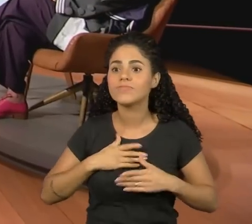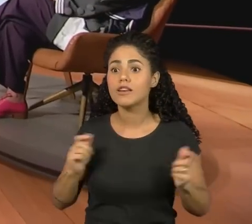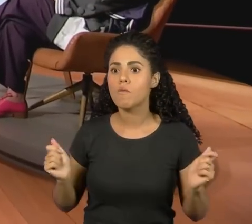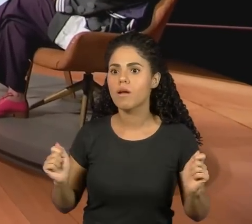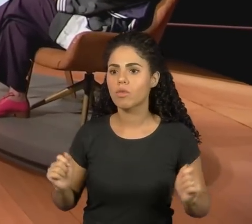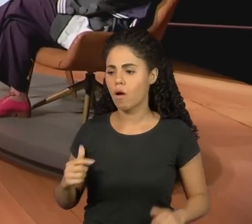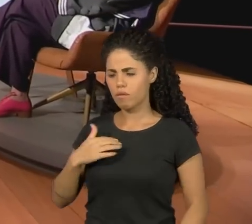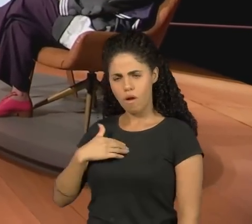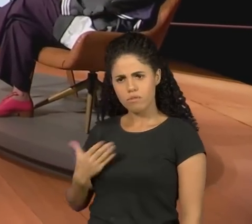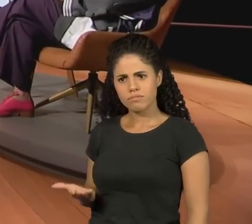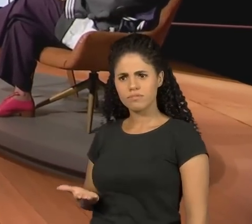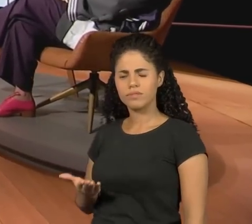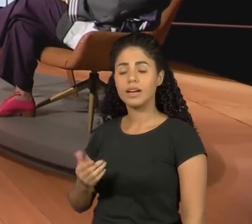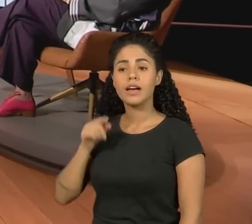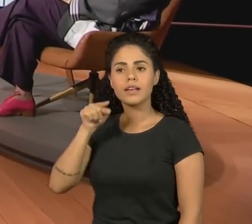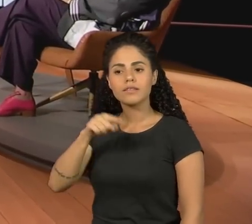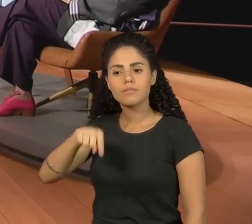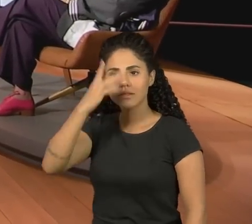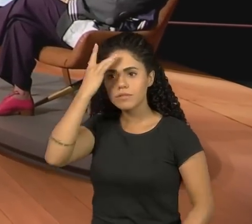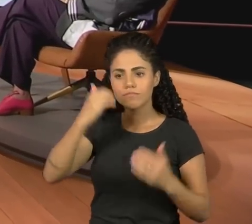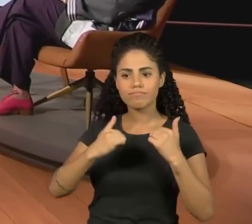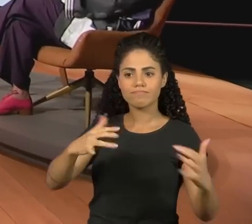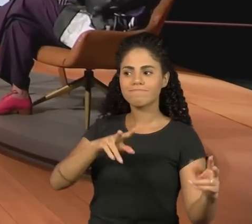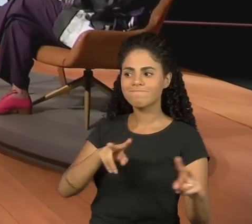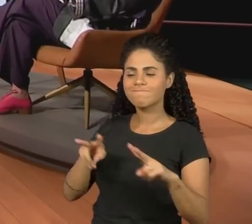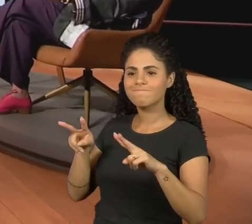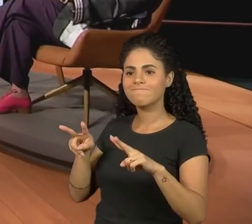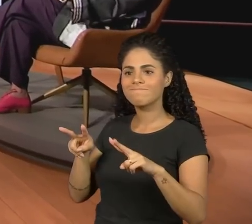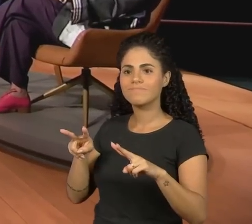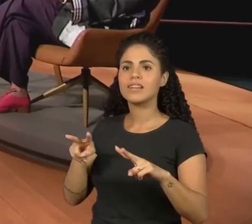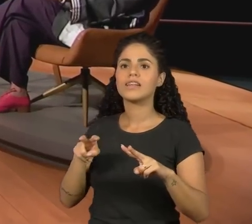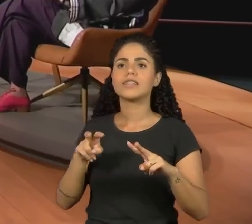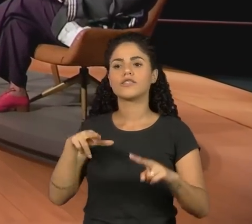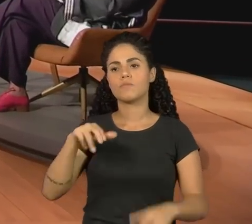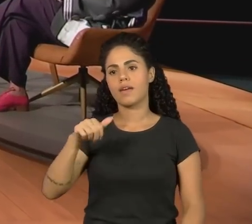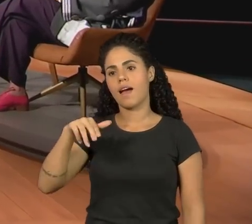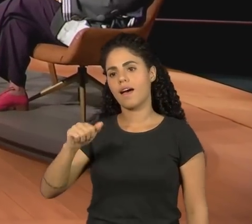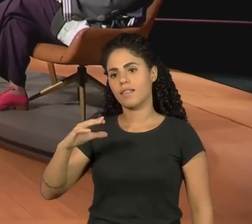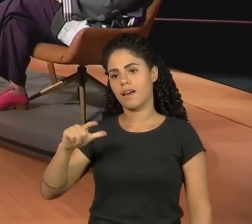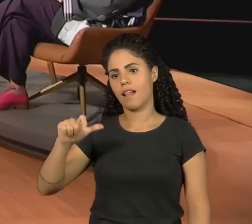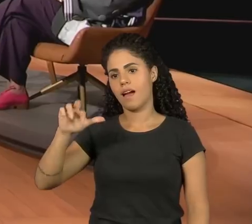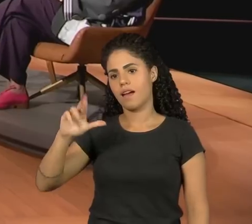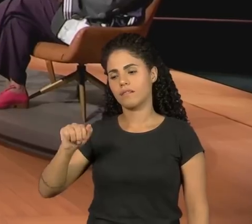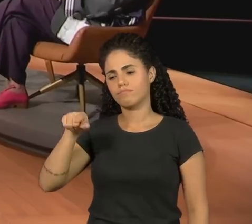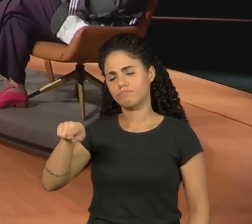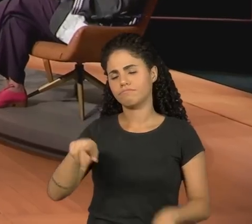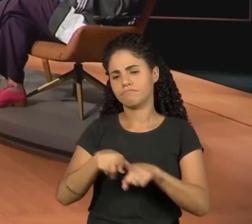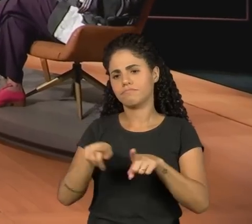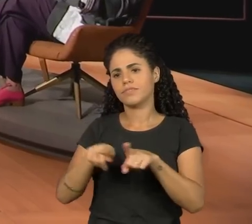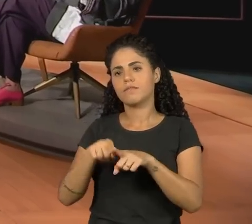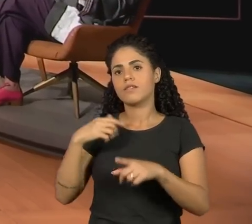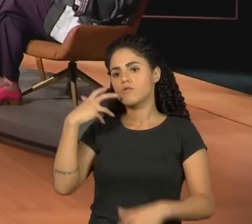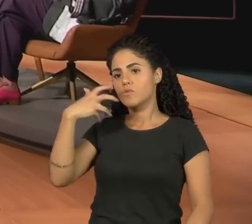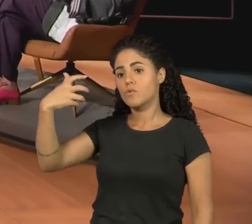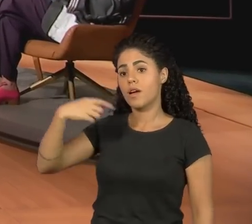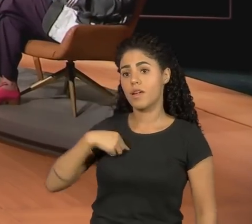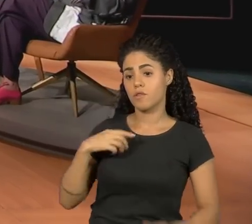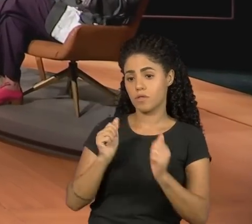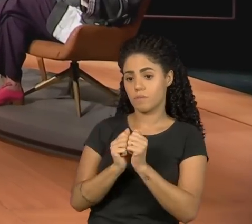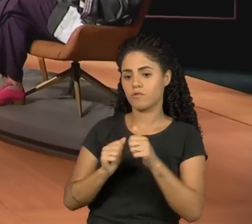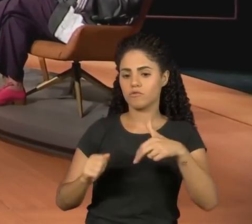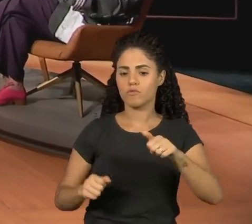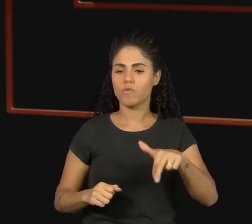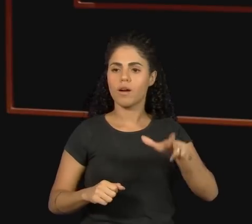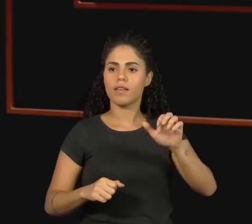olhos do espectador, né? Na Clara Nunes, por exemplo, a Tal Guerreira no musical, eu e o André Magalhães um